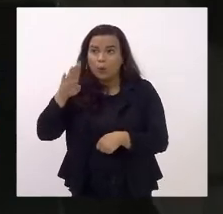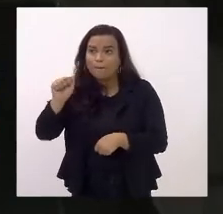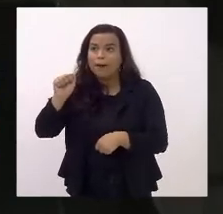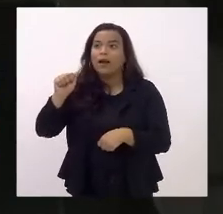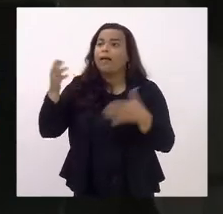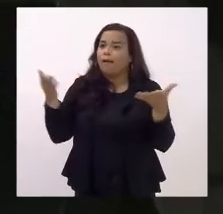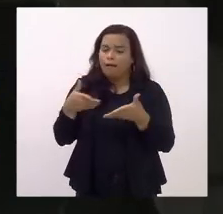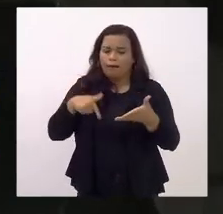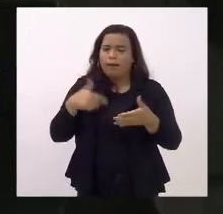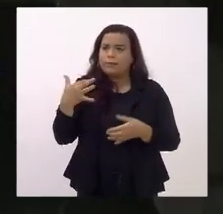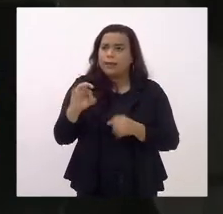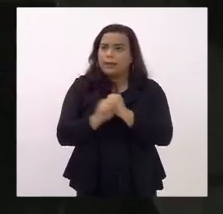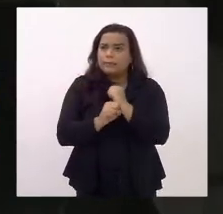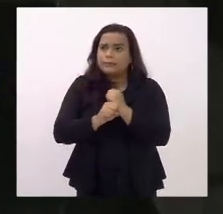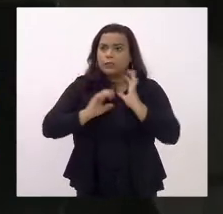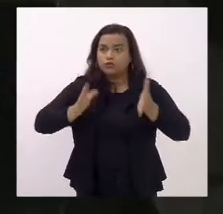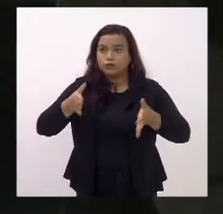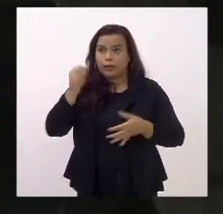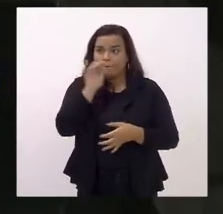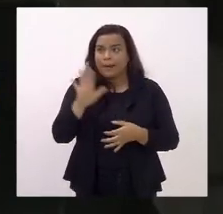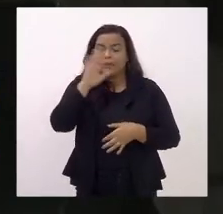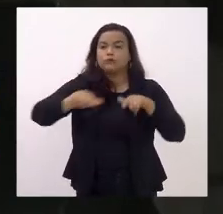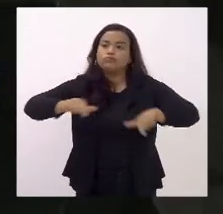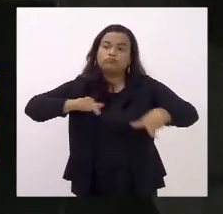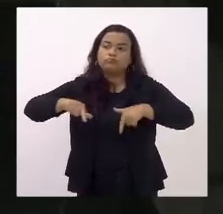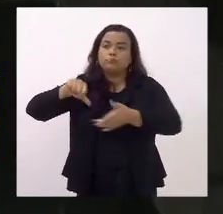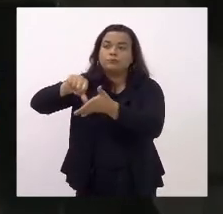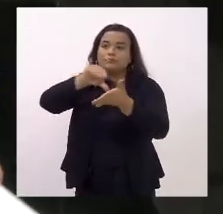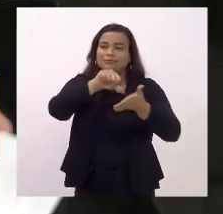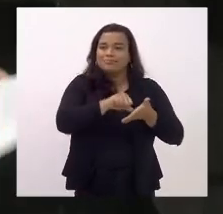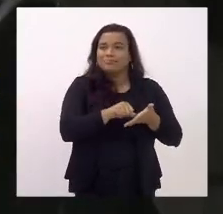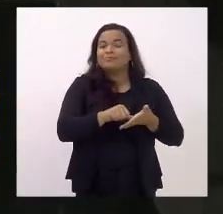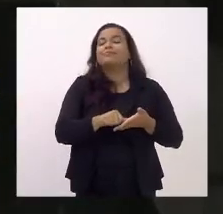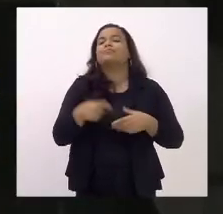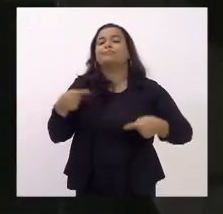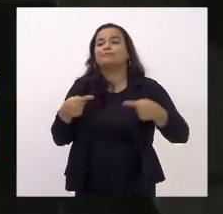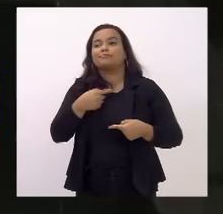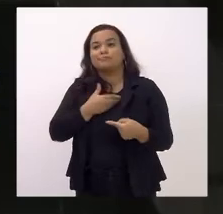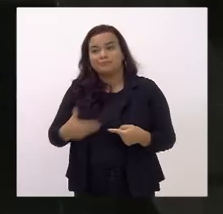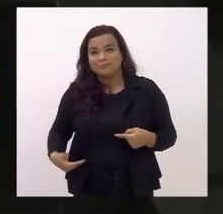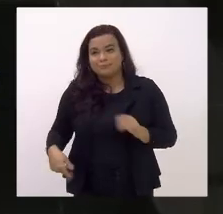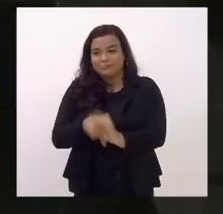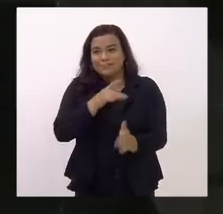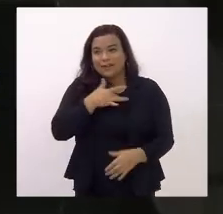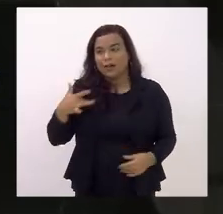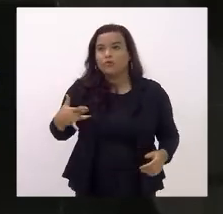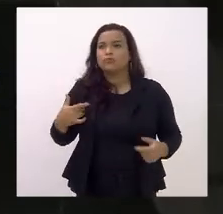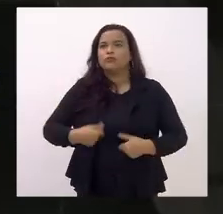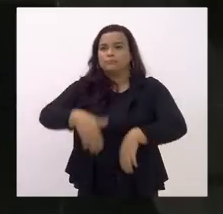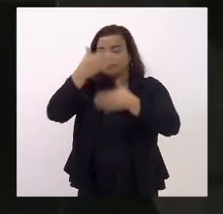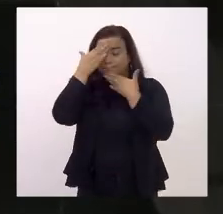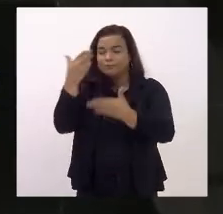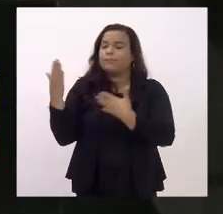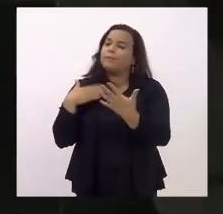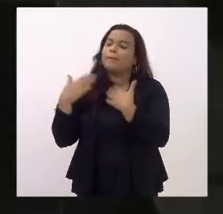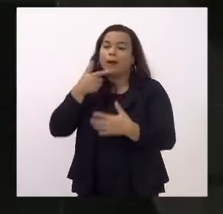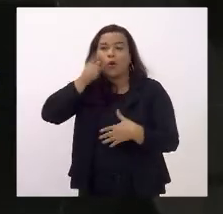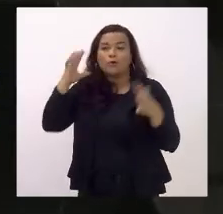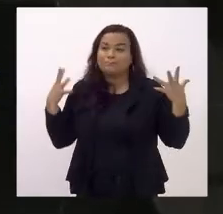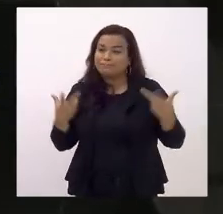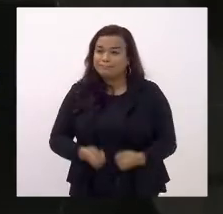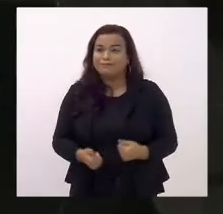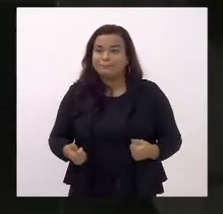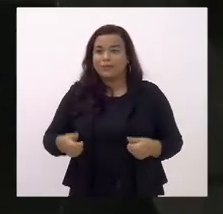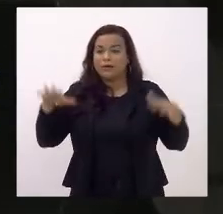trabalhando devidamente revalidados em unidades públicas de saúde, trabalhando com política pública de saúde. Eu quero agradecer pela interlocução que fizemos ontem, que foi muito